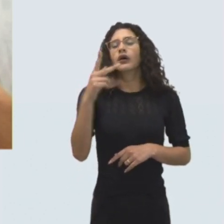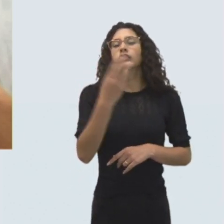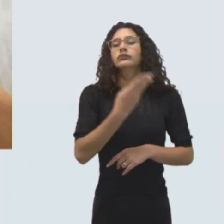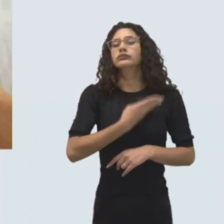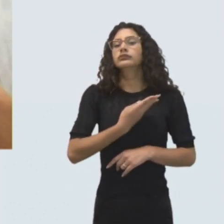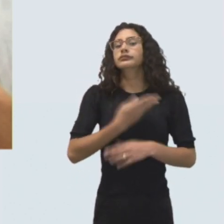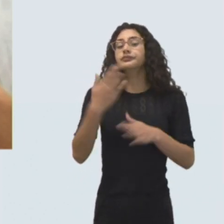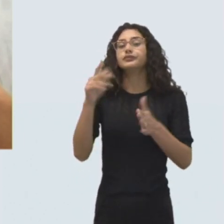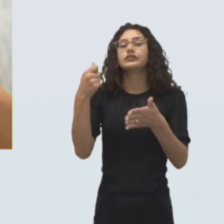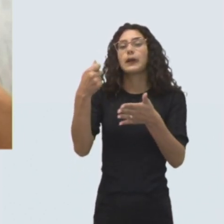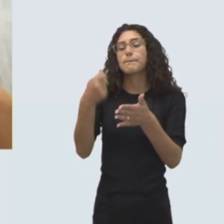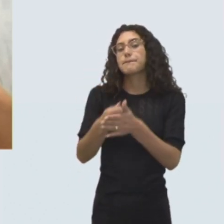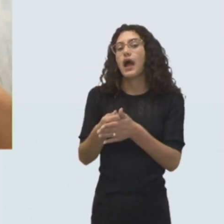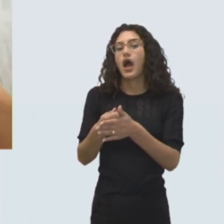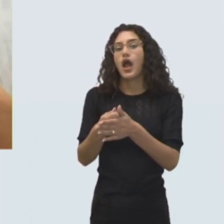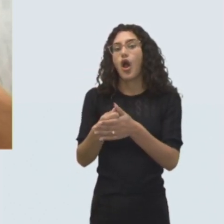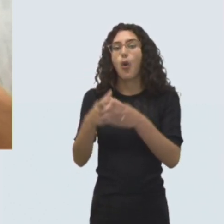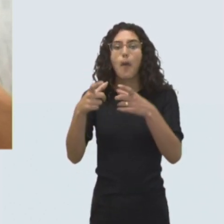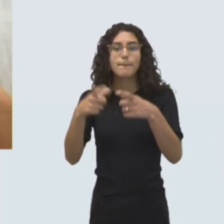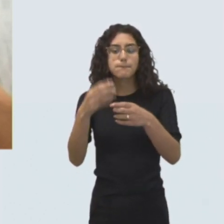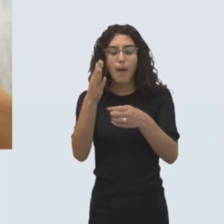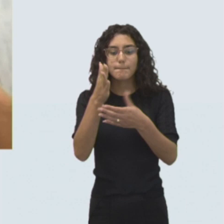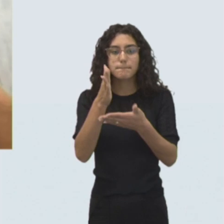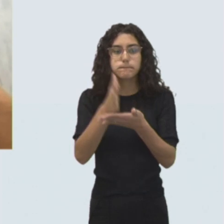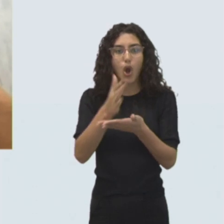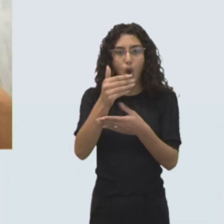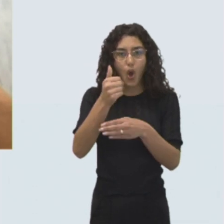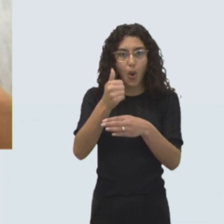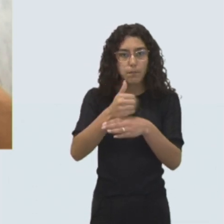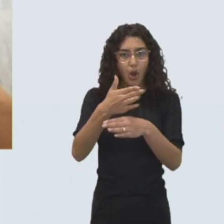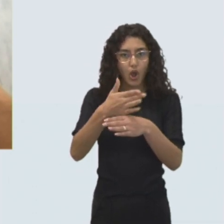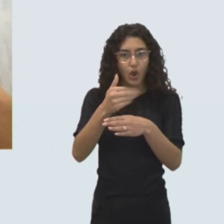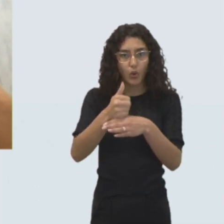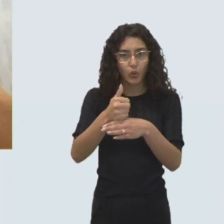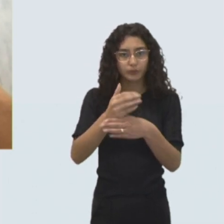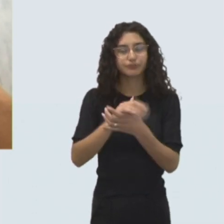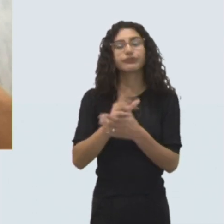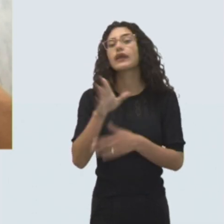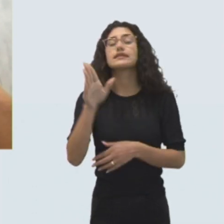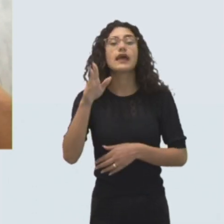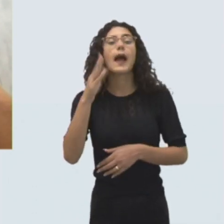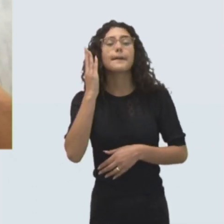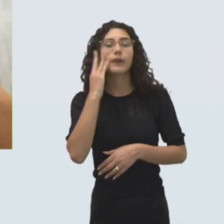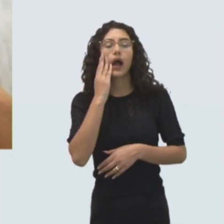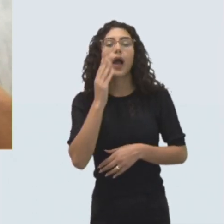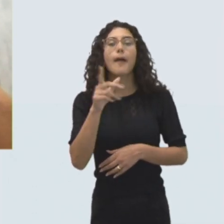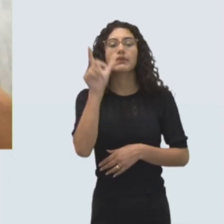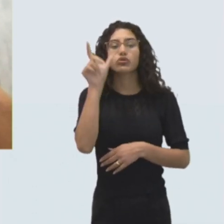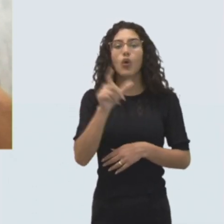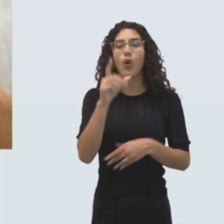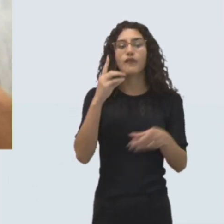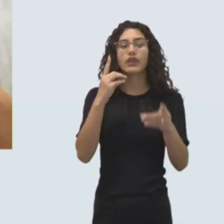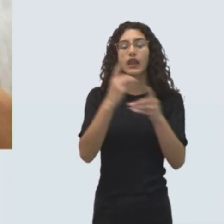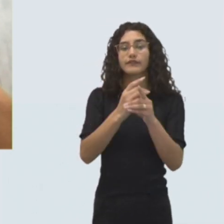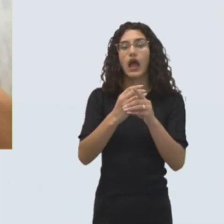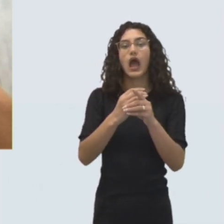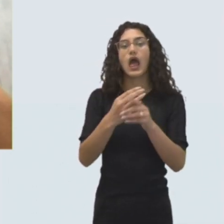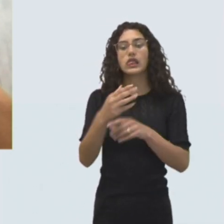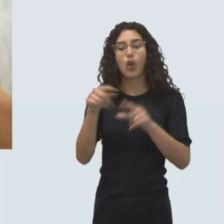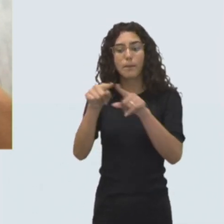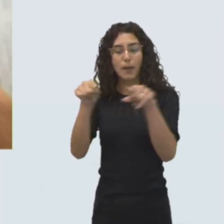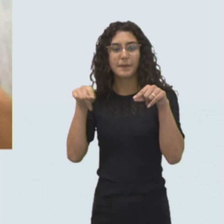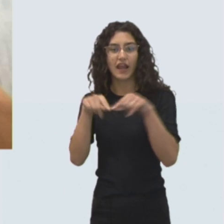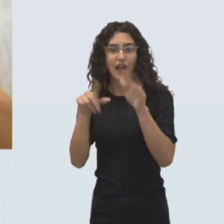você paga para ele um bolo no pote. Sabe aquele cara que chega na cantina do tio Geraldo lá embaixo, né? O